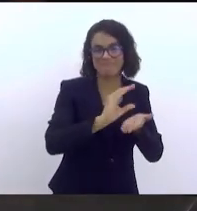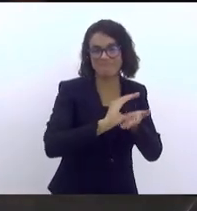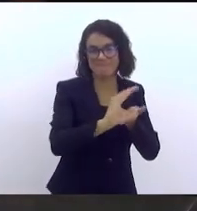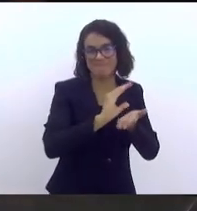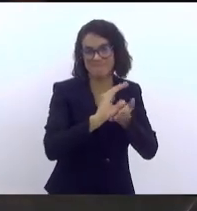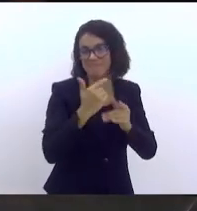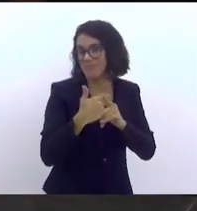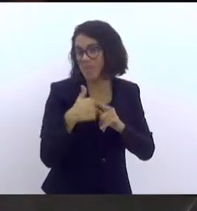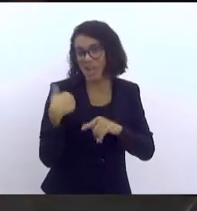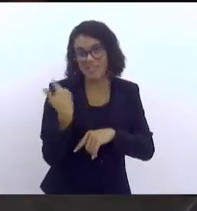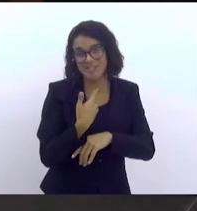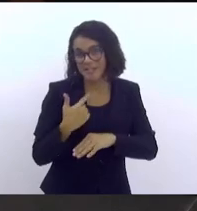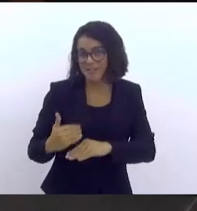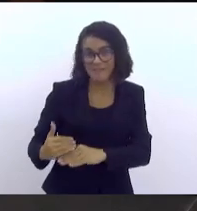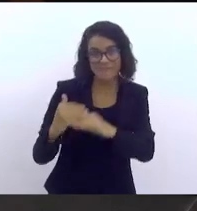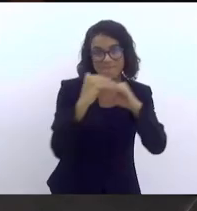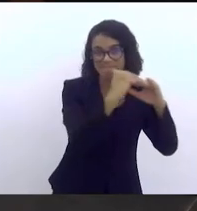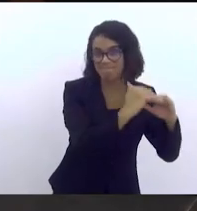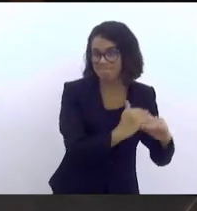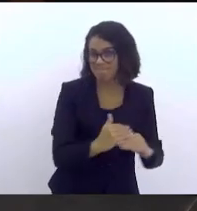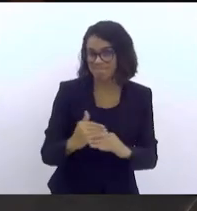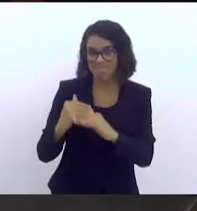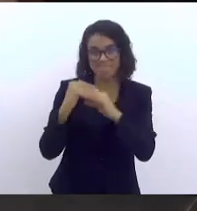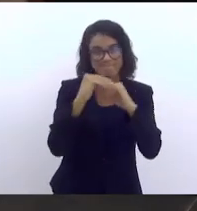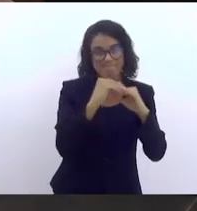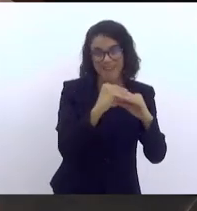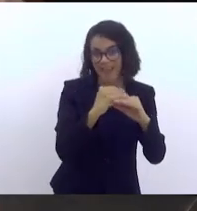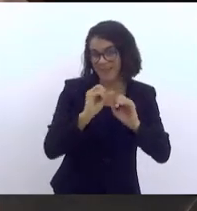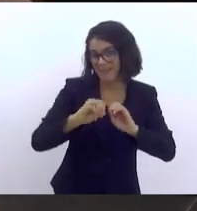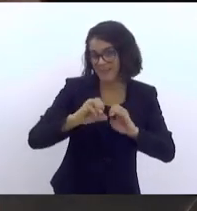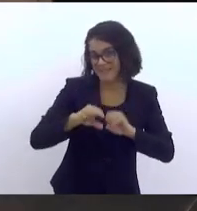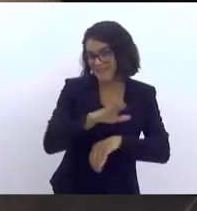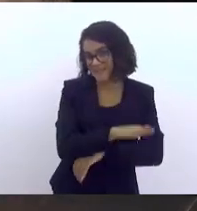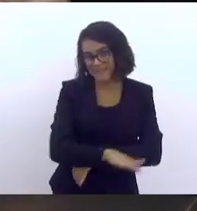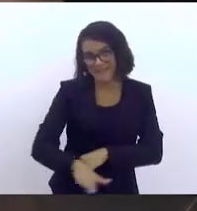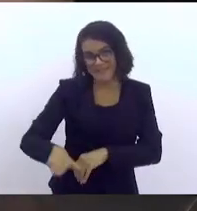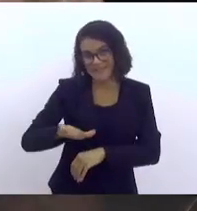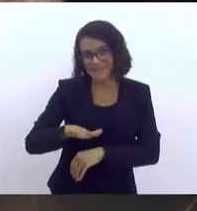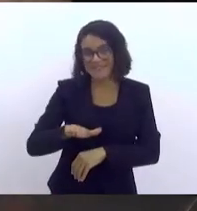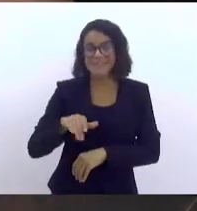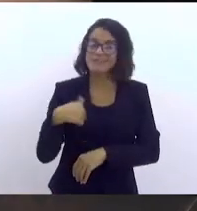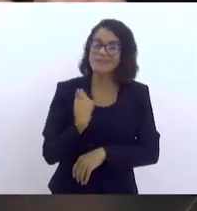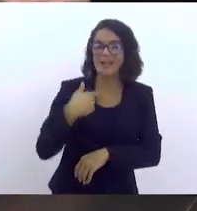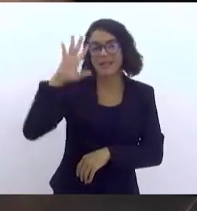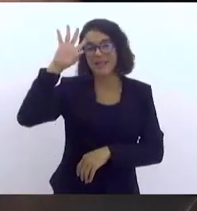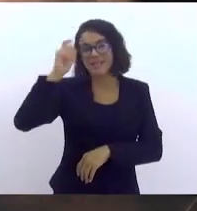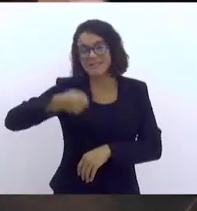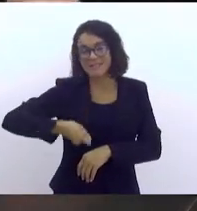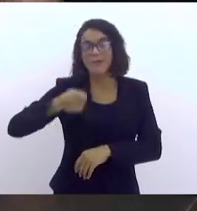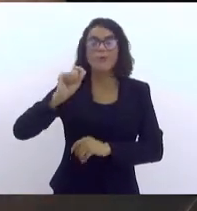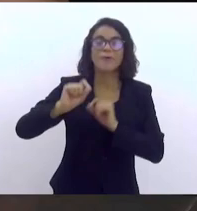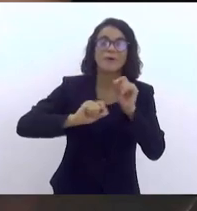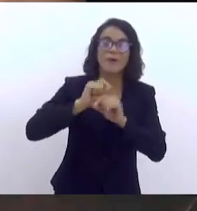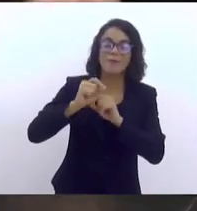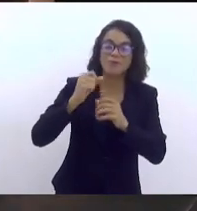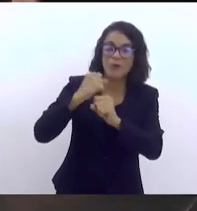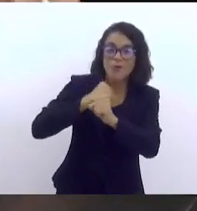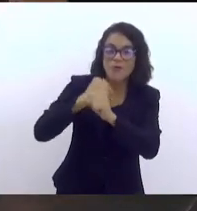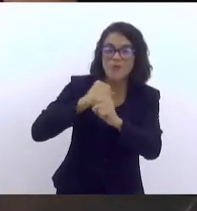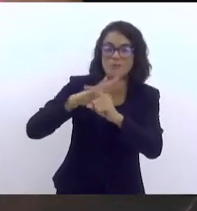universalizamos a educação infantil em vez de tomarmos né a decisão de construirmos mais